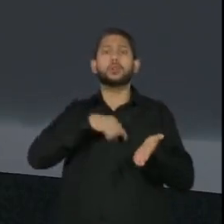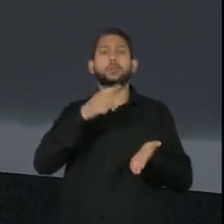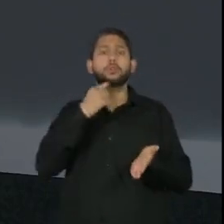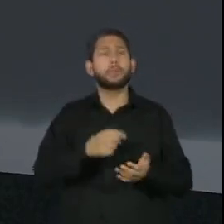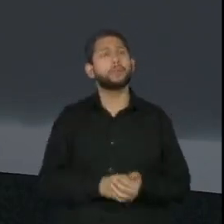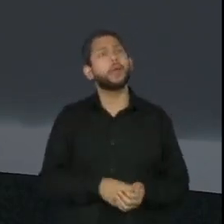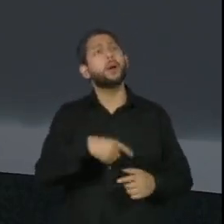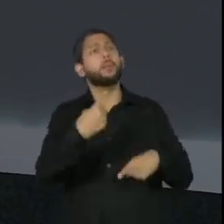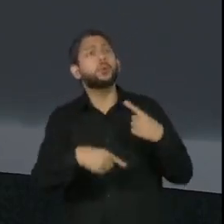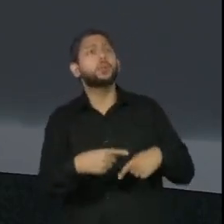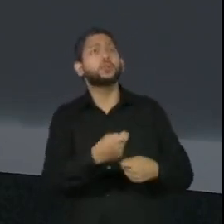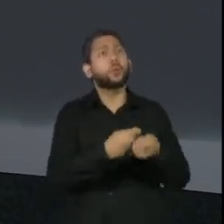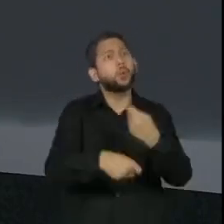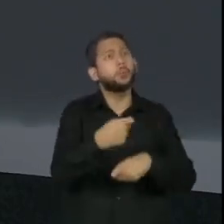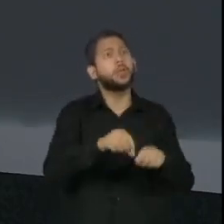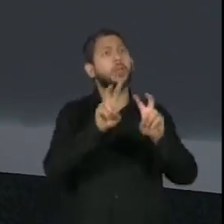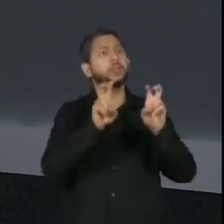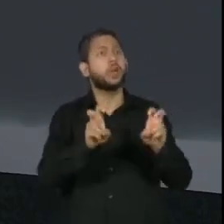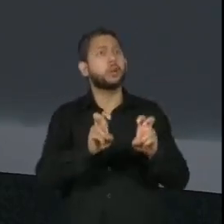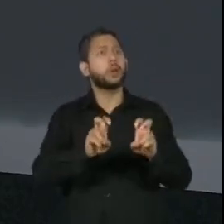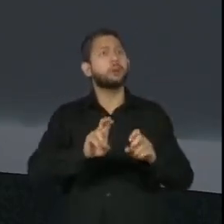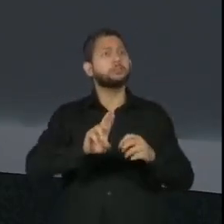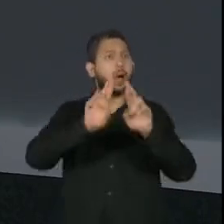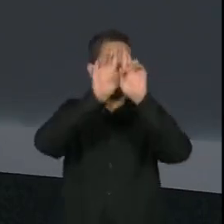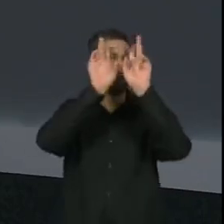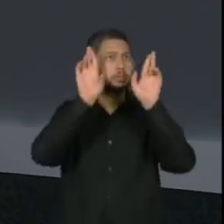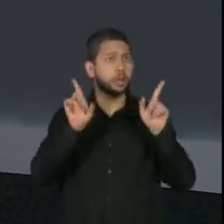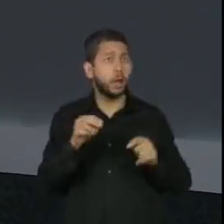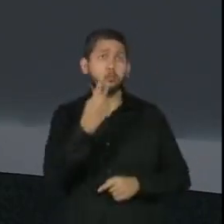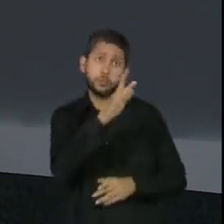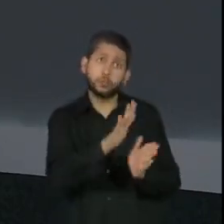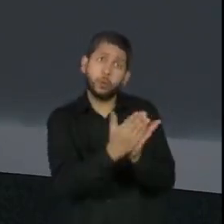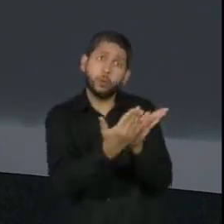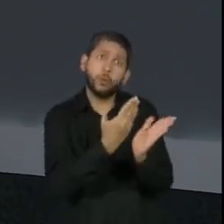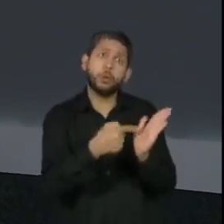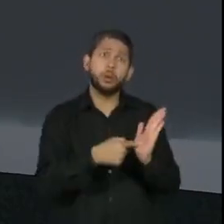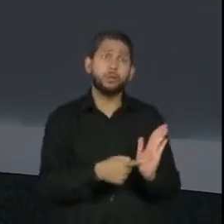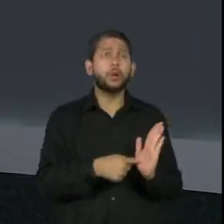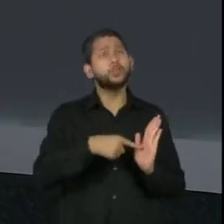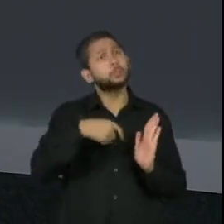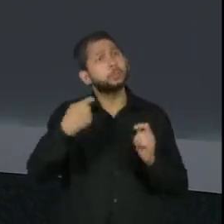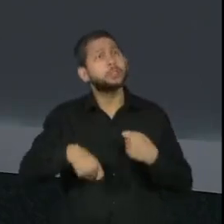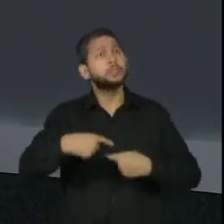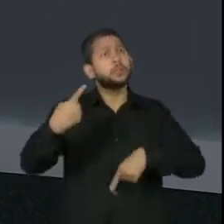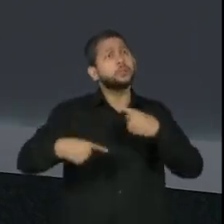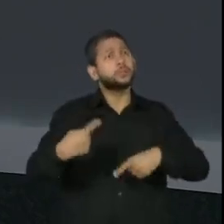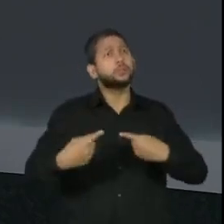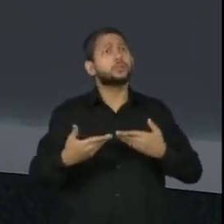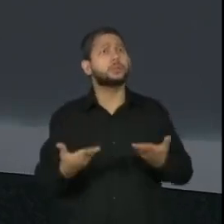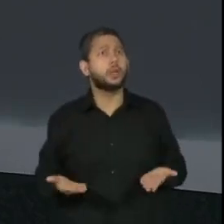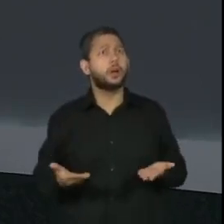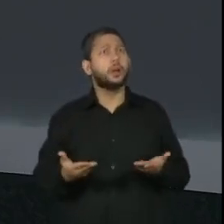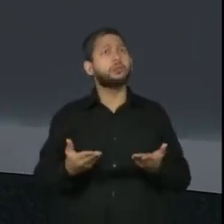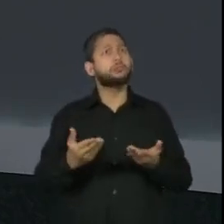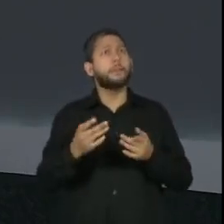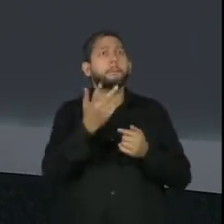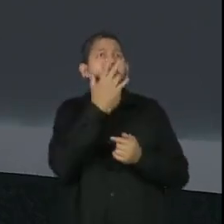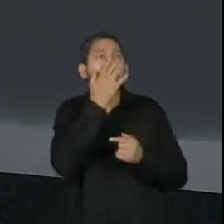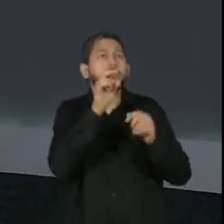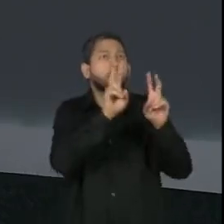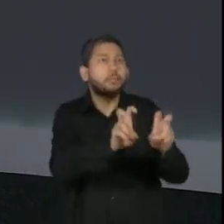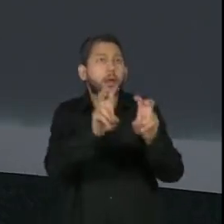questões raciais, temas de um dos seus livros, precisam ser debatidos, então, de forma